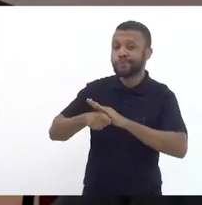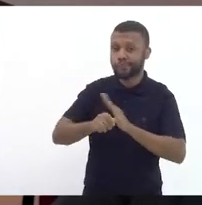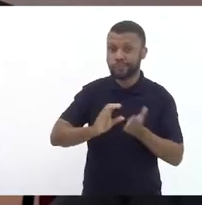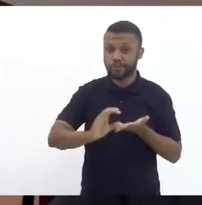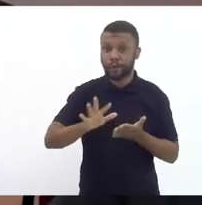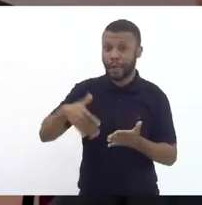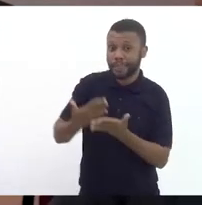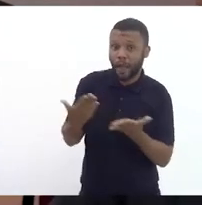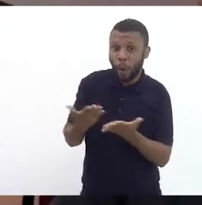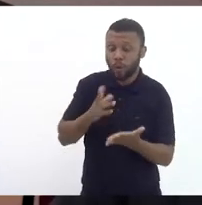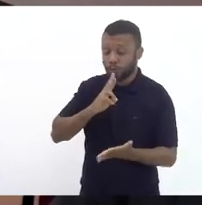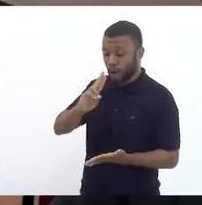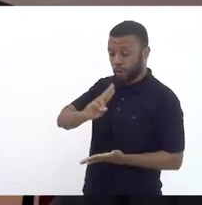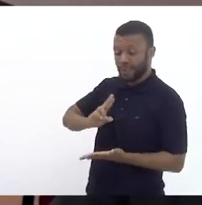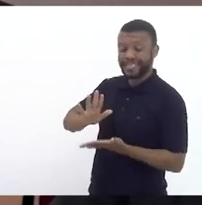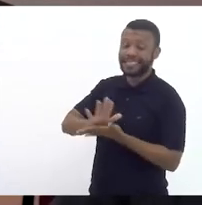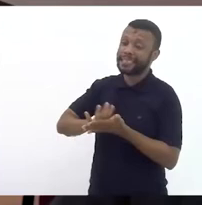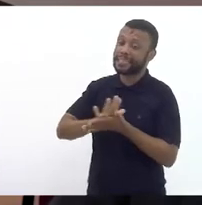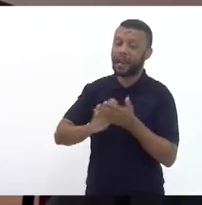hoje.